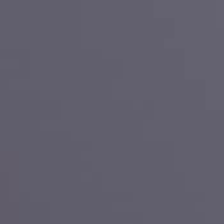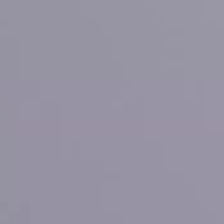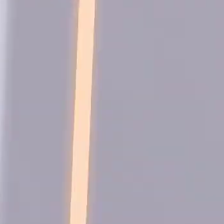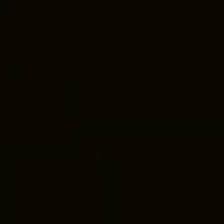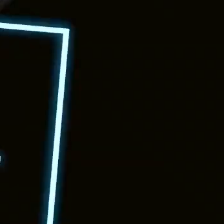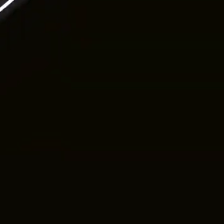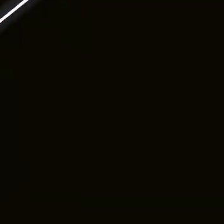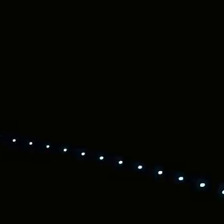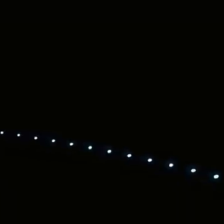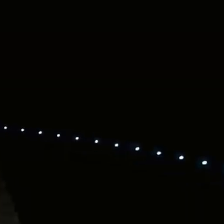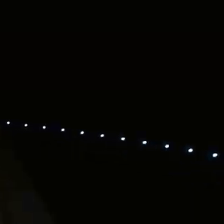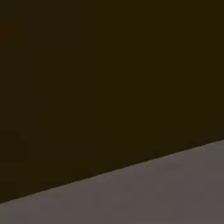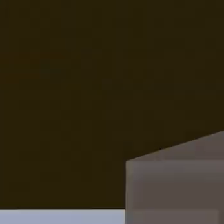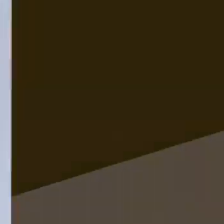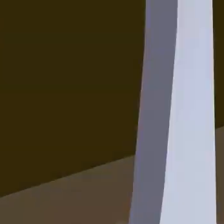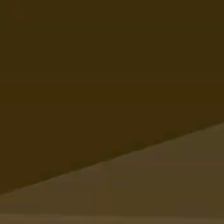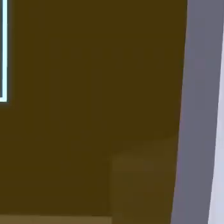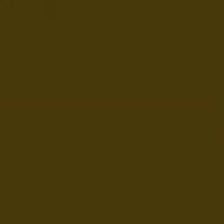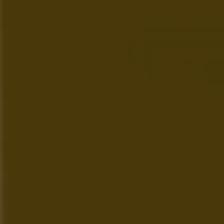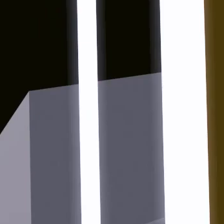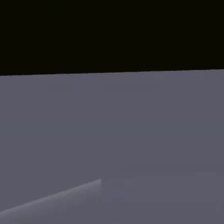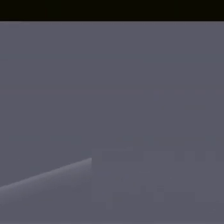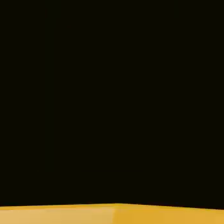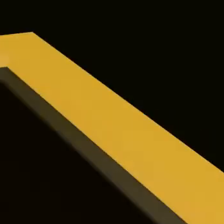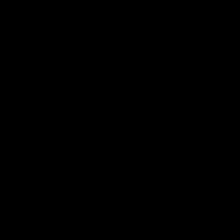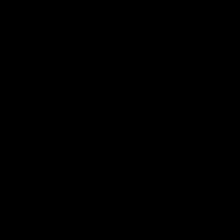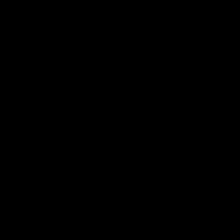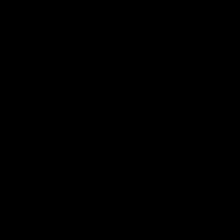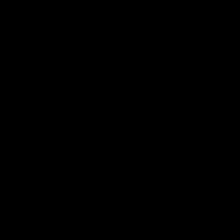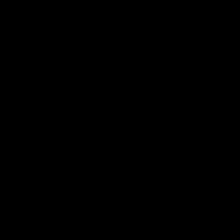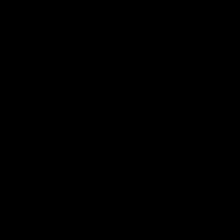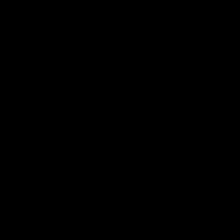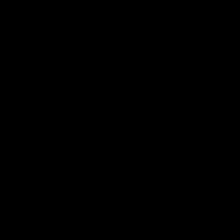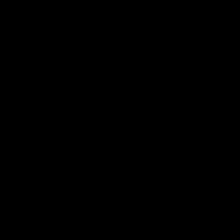institutoieja.com.br e transforme-se. Ensinar é o que fazemos direito.